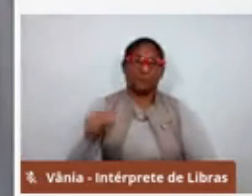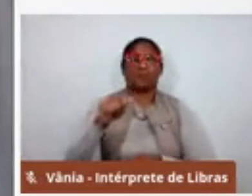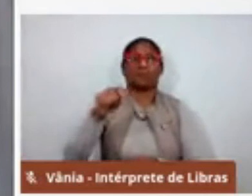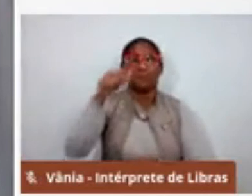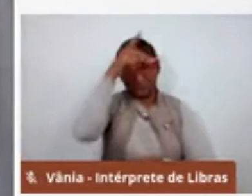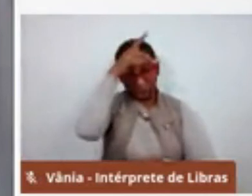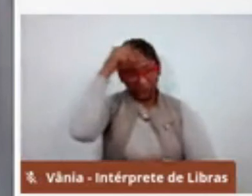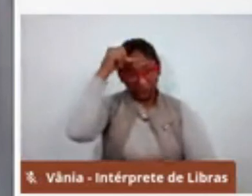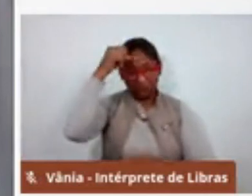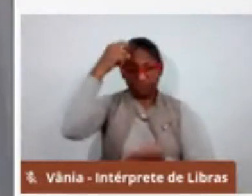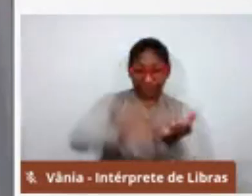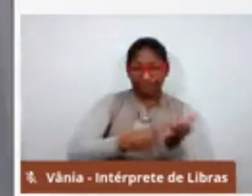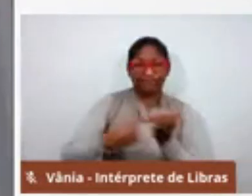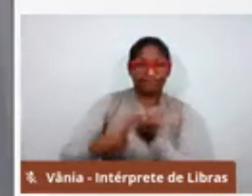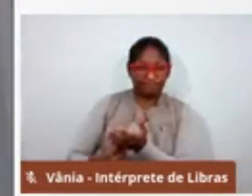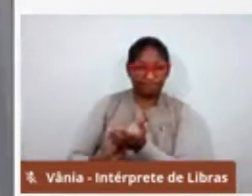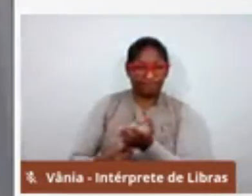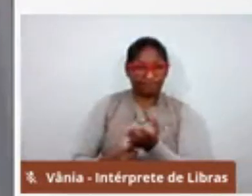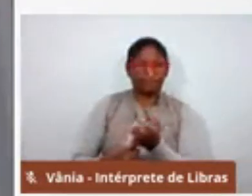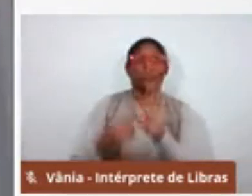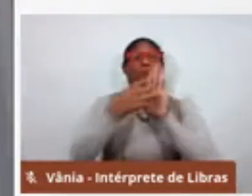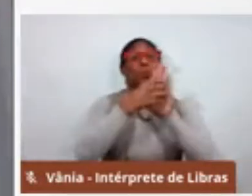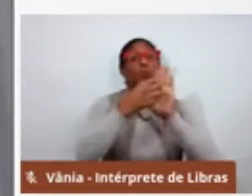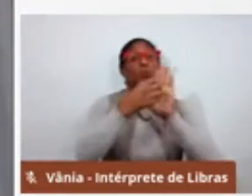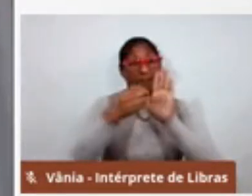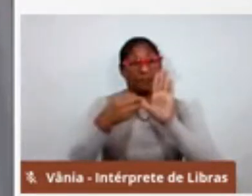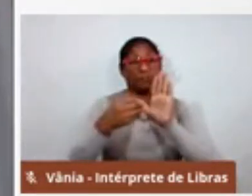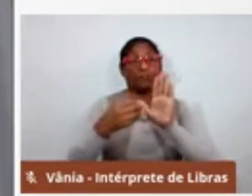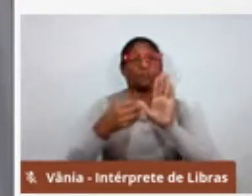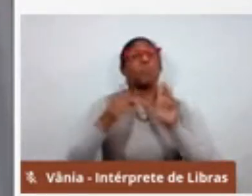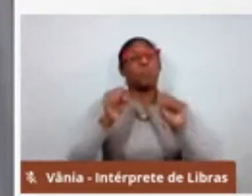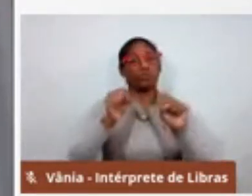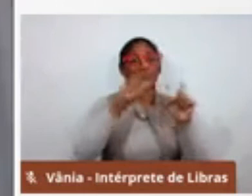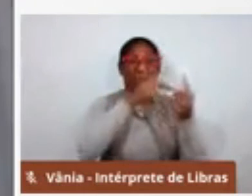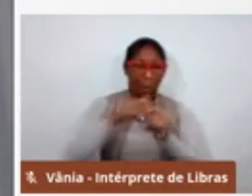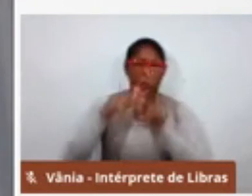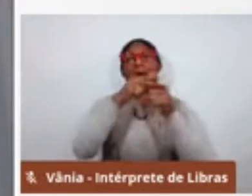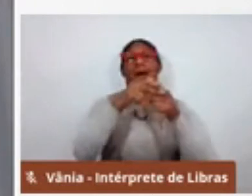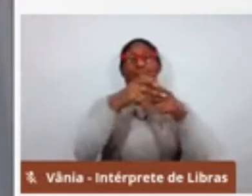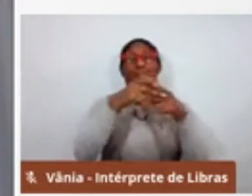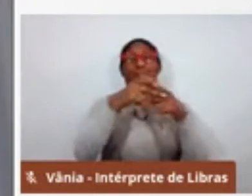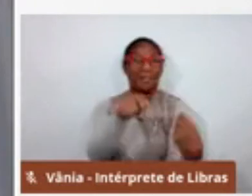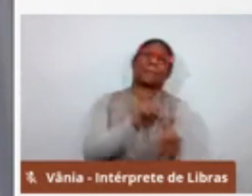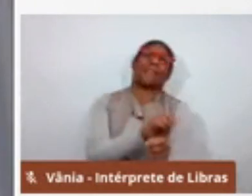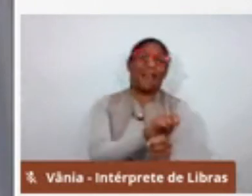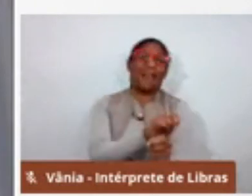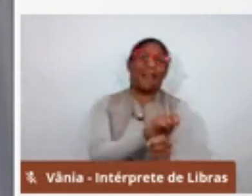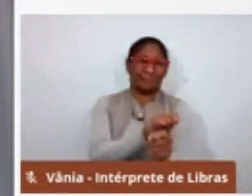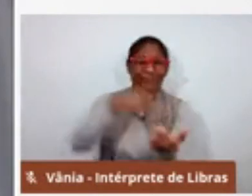de estabelecer esta condição de ajuste de uma região de comprometimento,